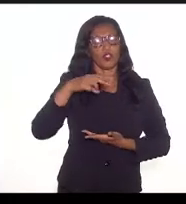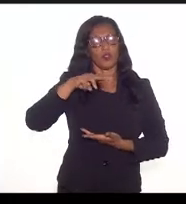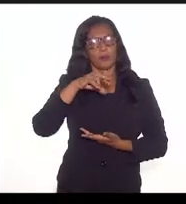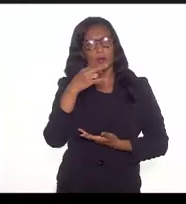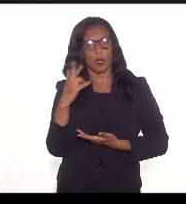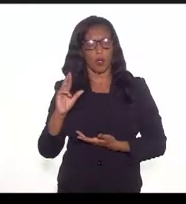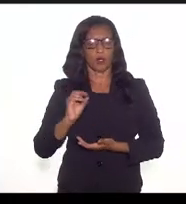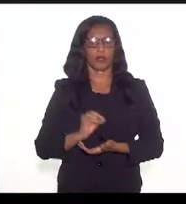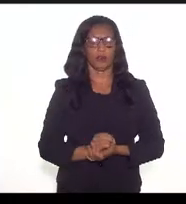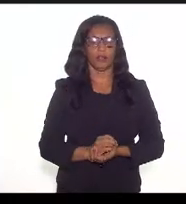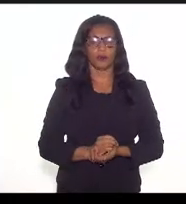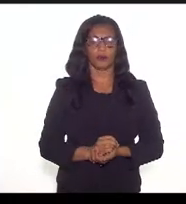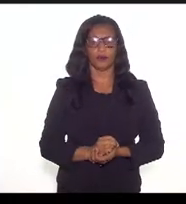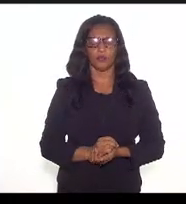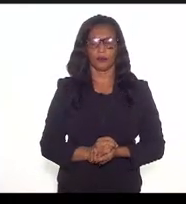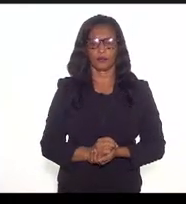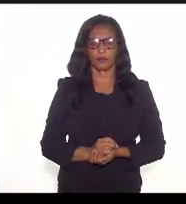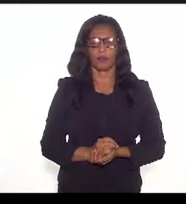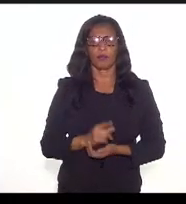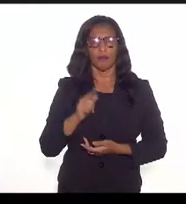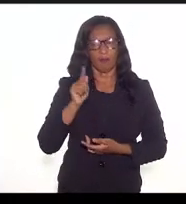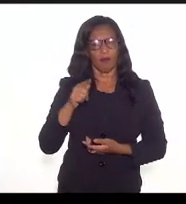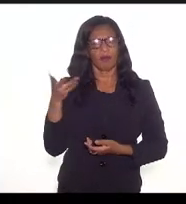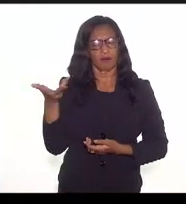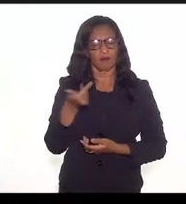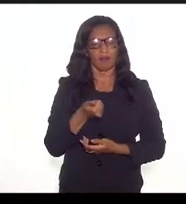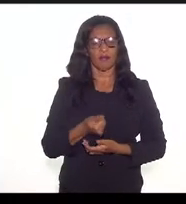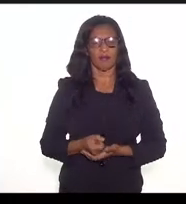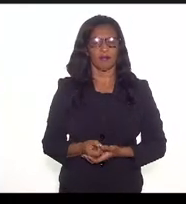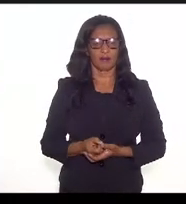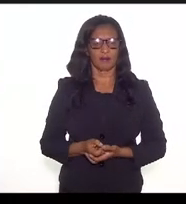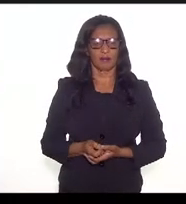assim, a gente acredita que vai ser um sucesso também.